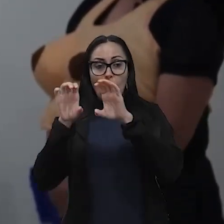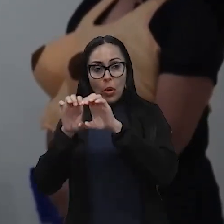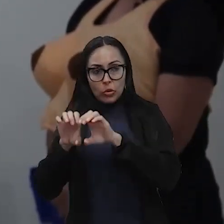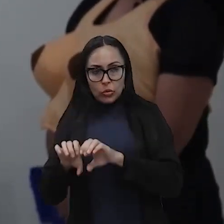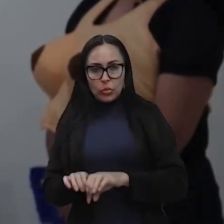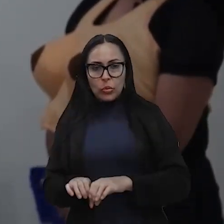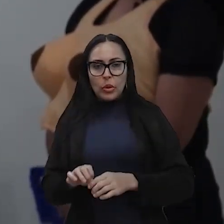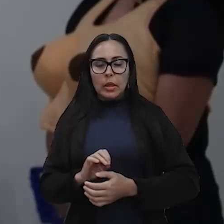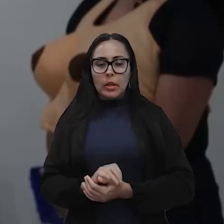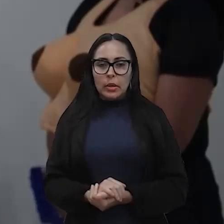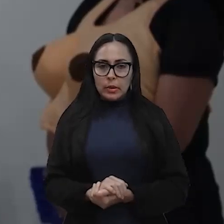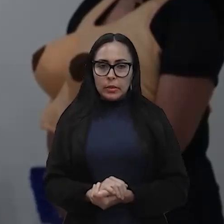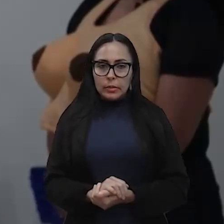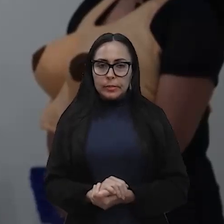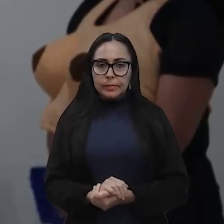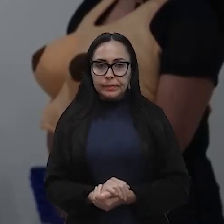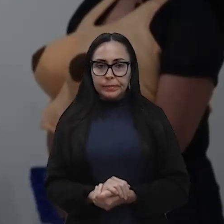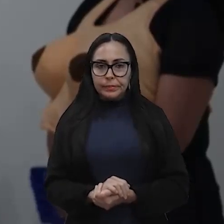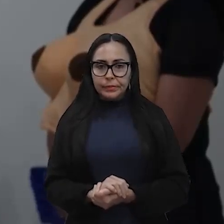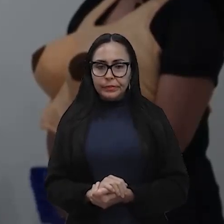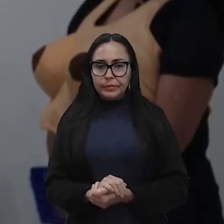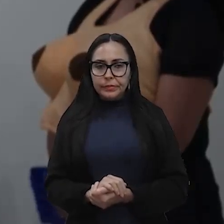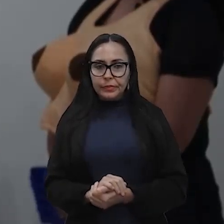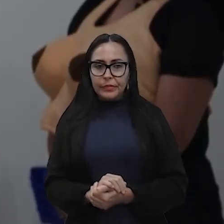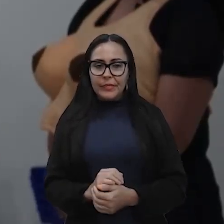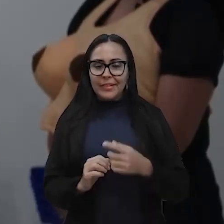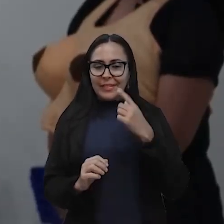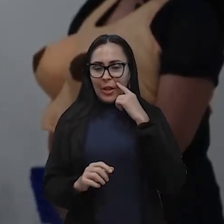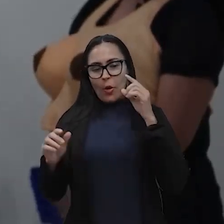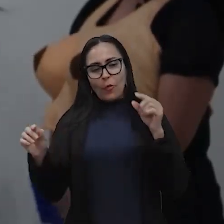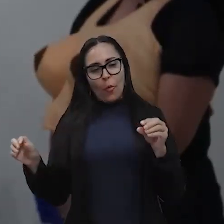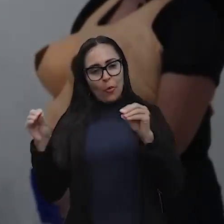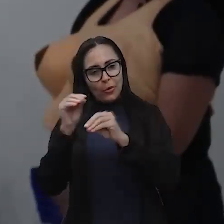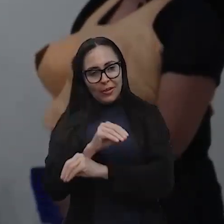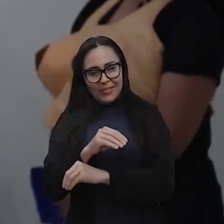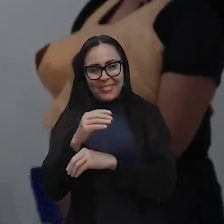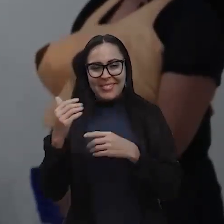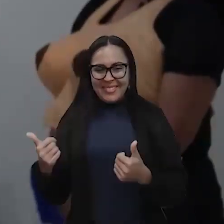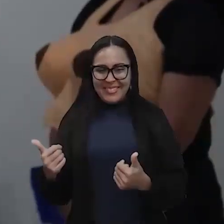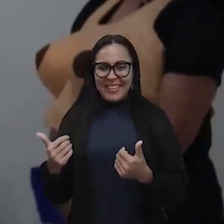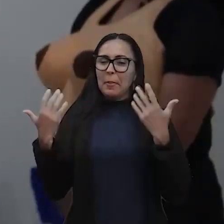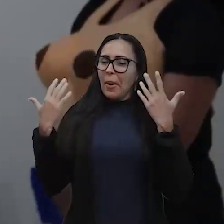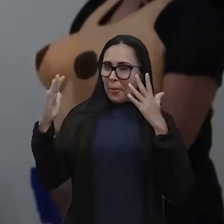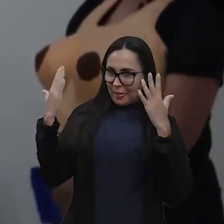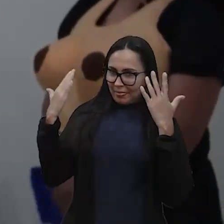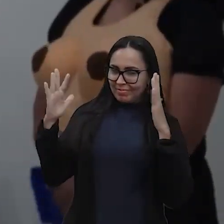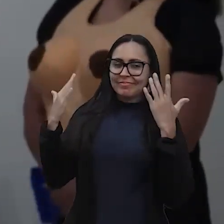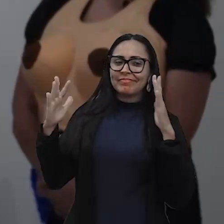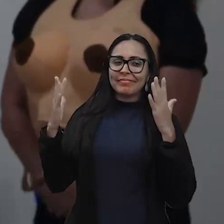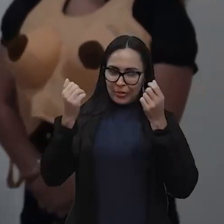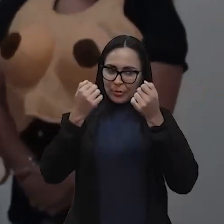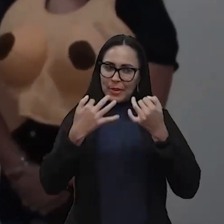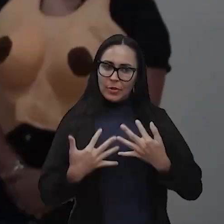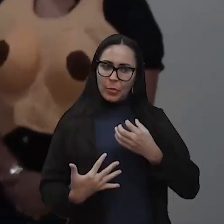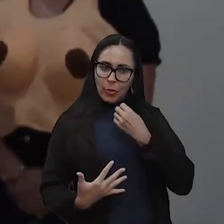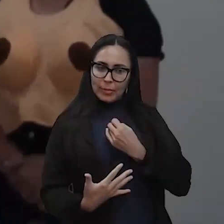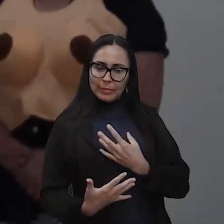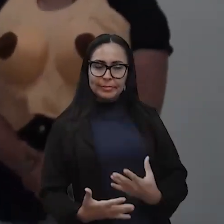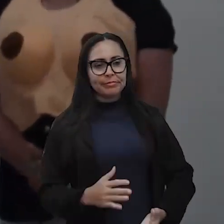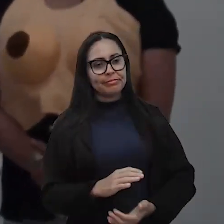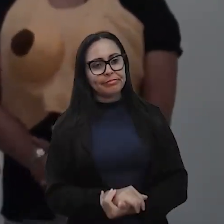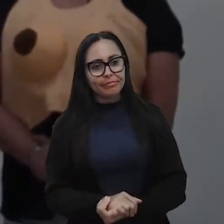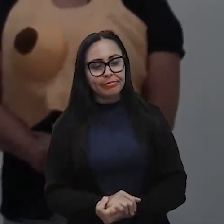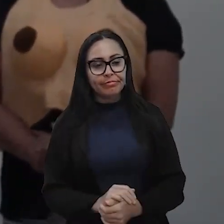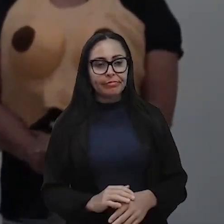Perfeito. Eu vou trocar meu lugar com você, viu? Palmas, gente, palmas. Foi bom. E aí? Eu tô